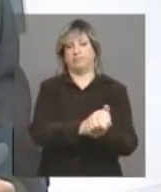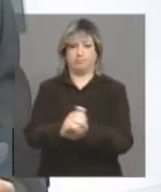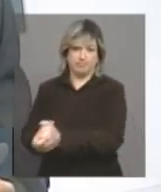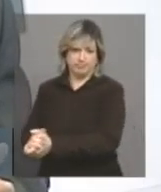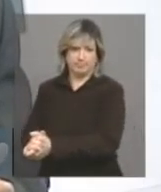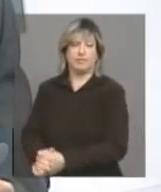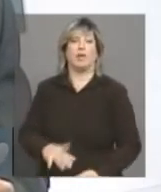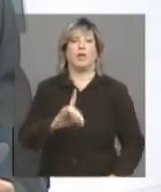Donizete Fernandes Oliveira,